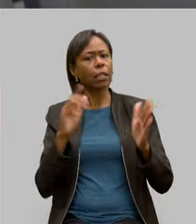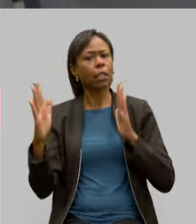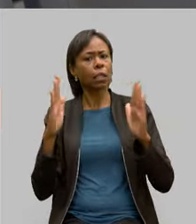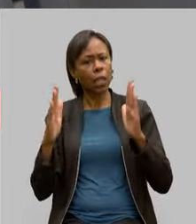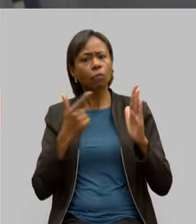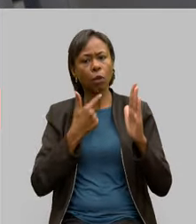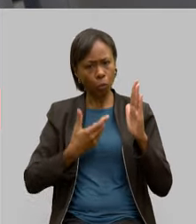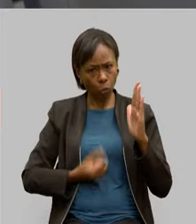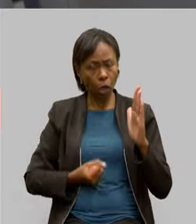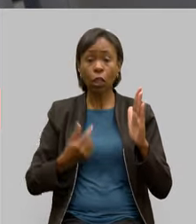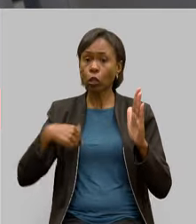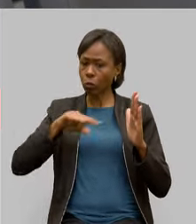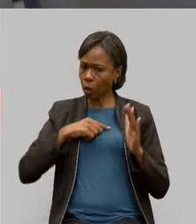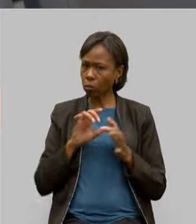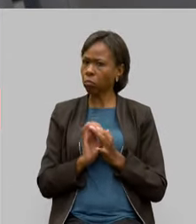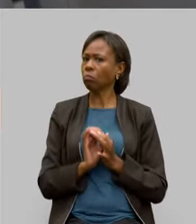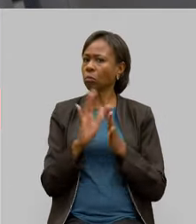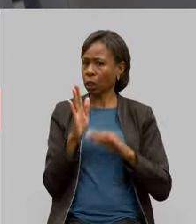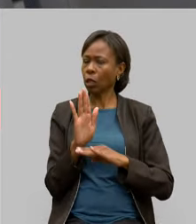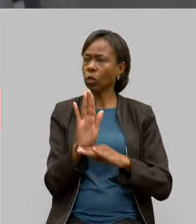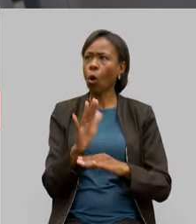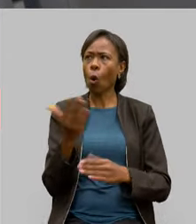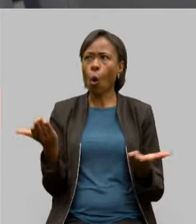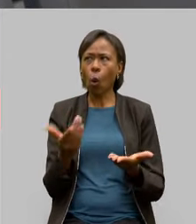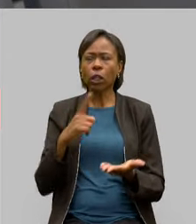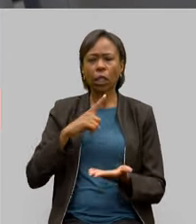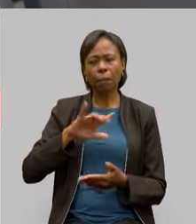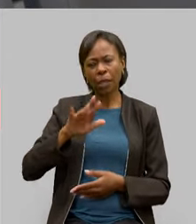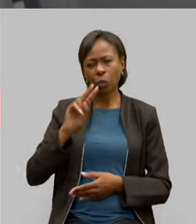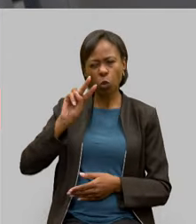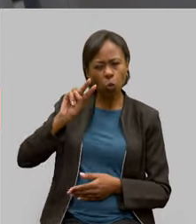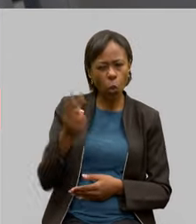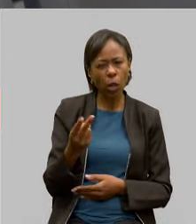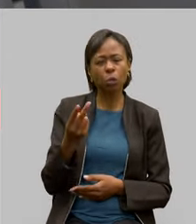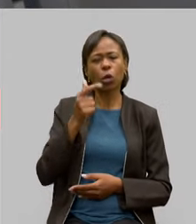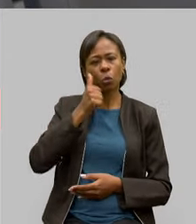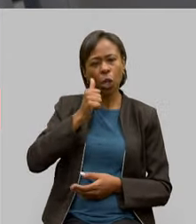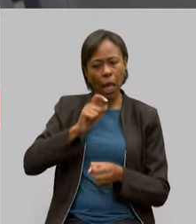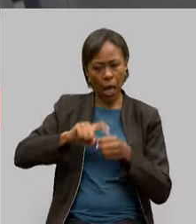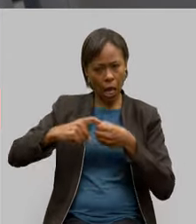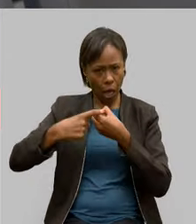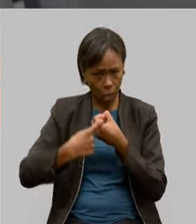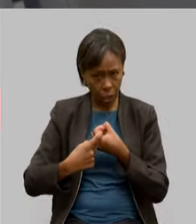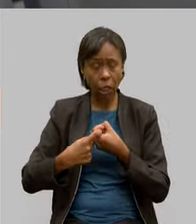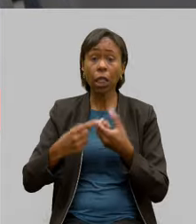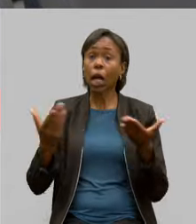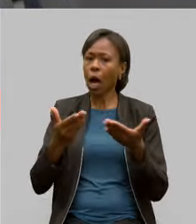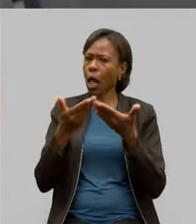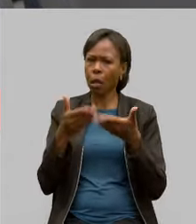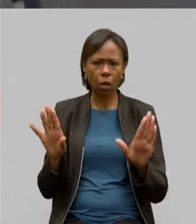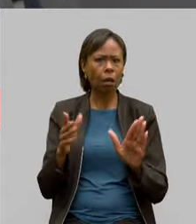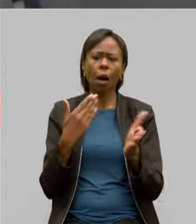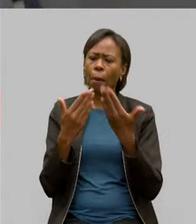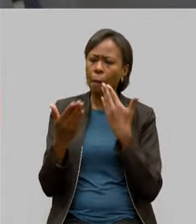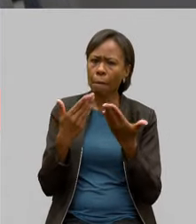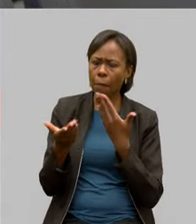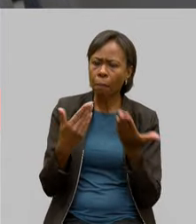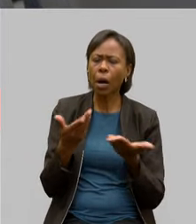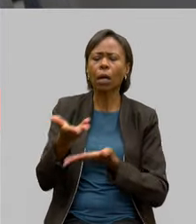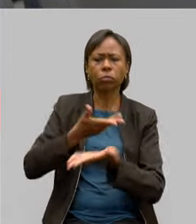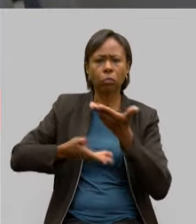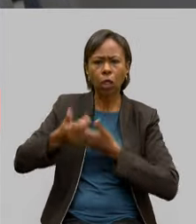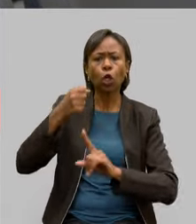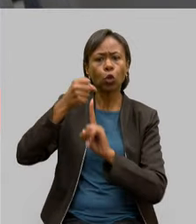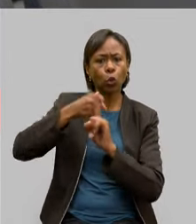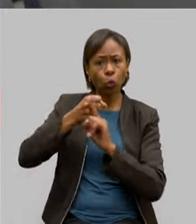disposição nós estamos hoje com cerca de mais de 2000 associadas e estamos aqui aberta ao diálogo e dispostas a somar nessa luta com